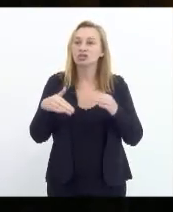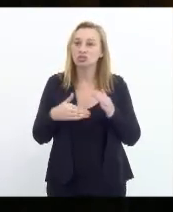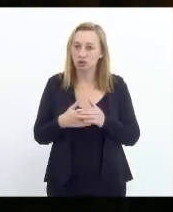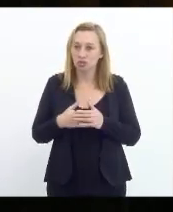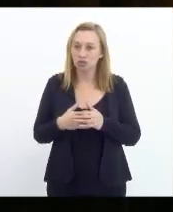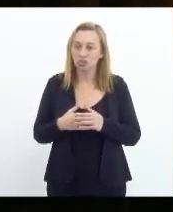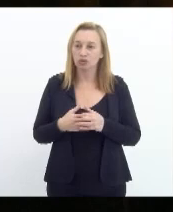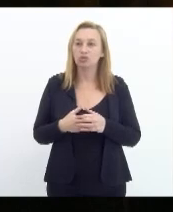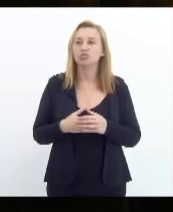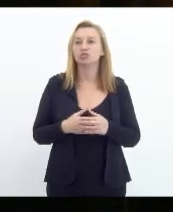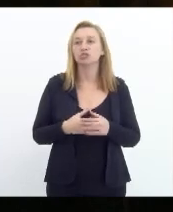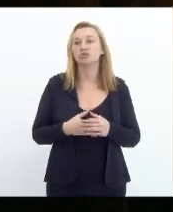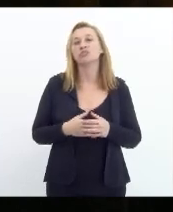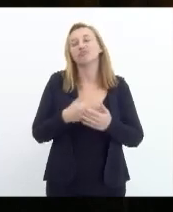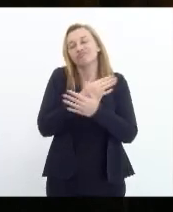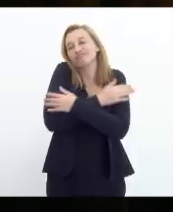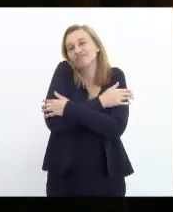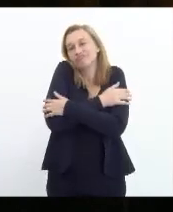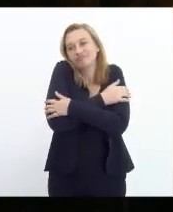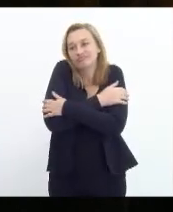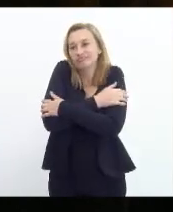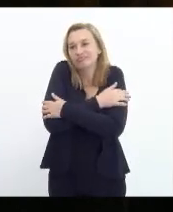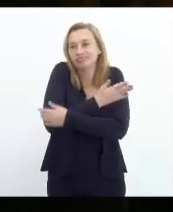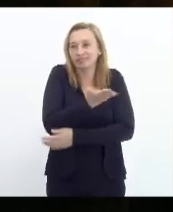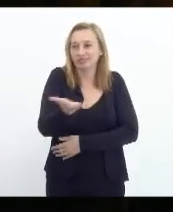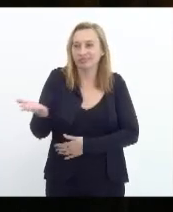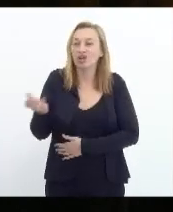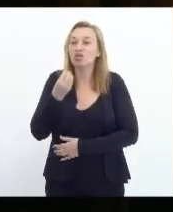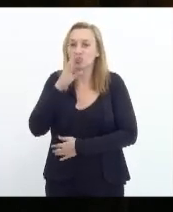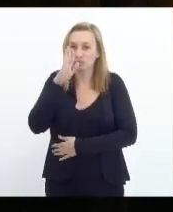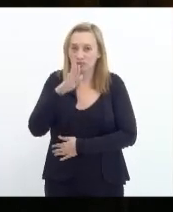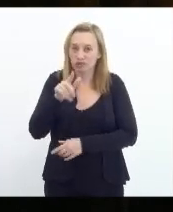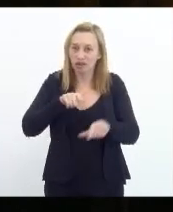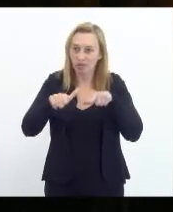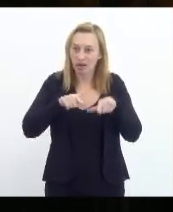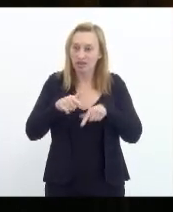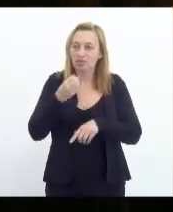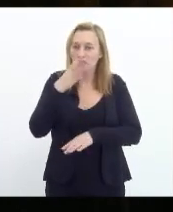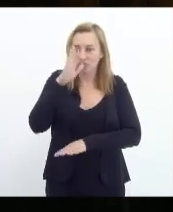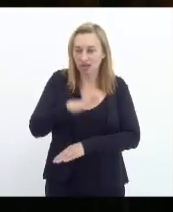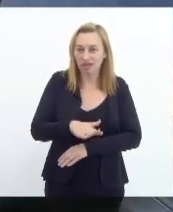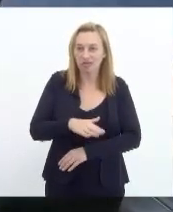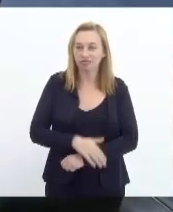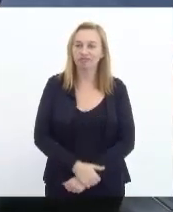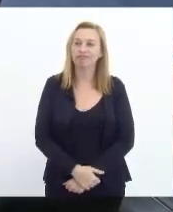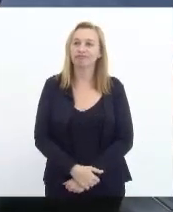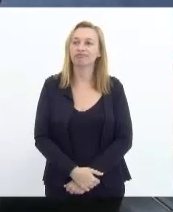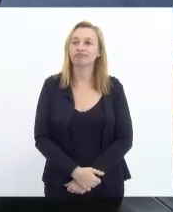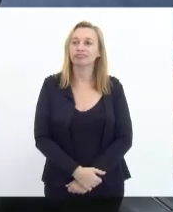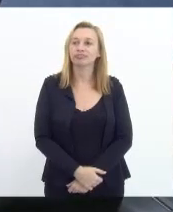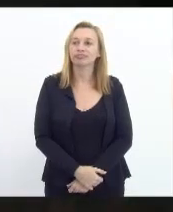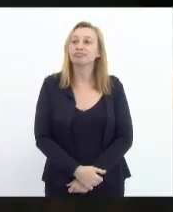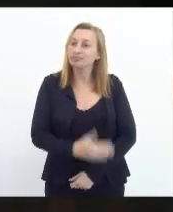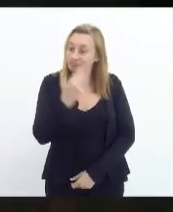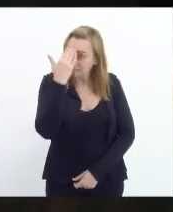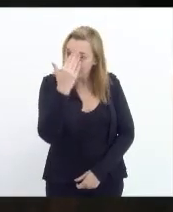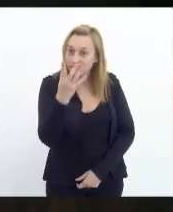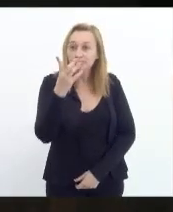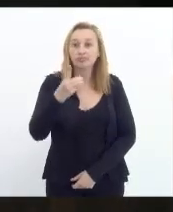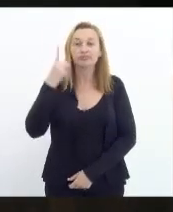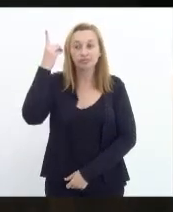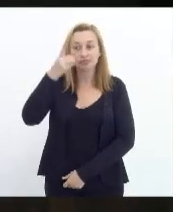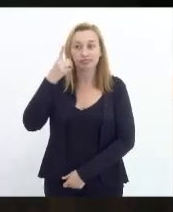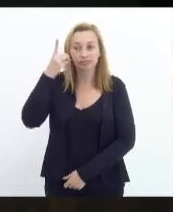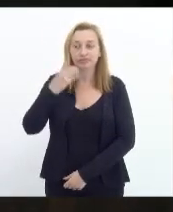todos aí e aí é um grande abraço e um bom trabalho uma boa tarde obrigada